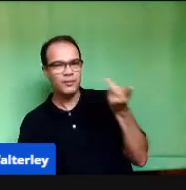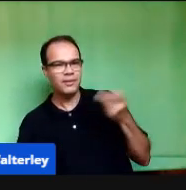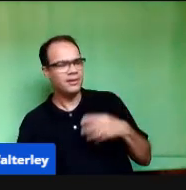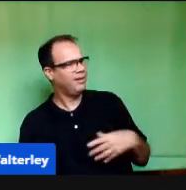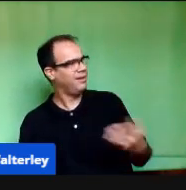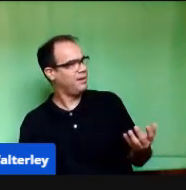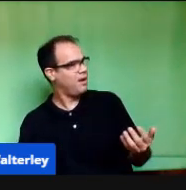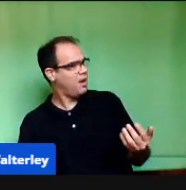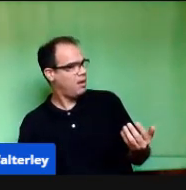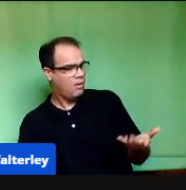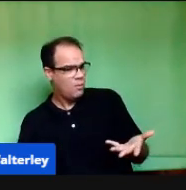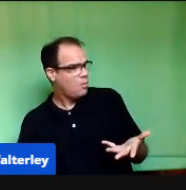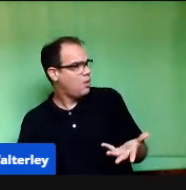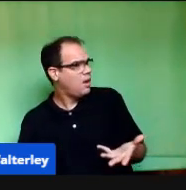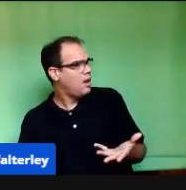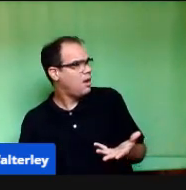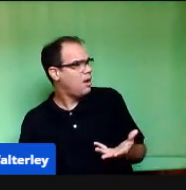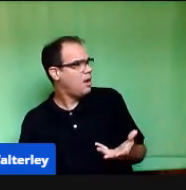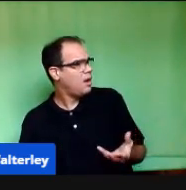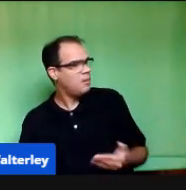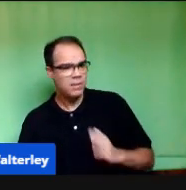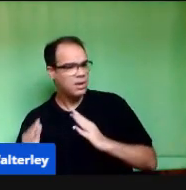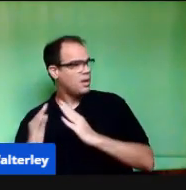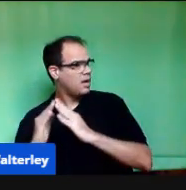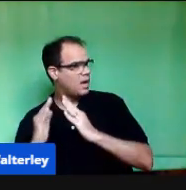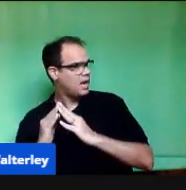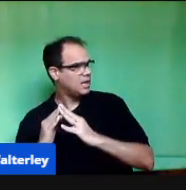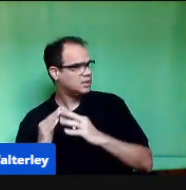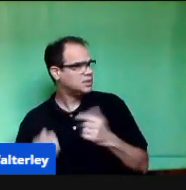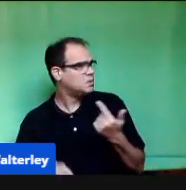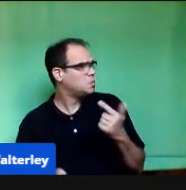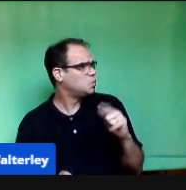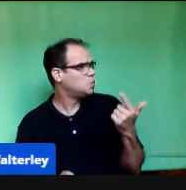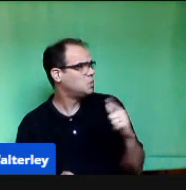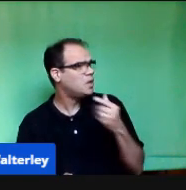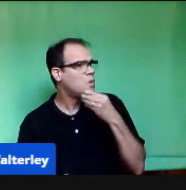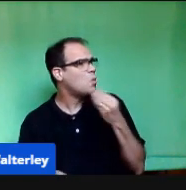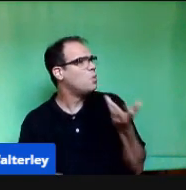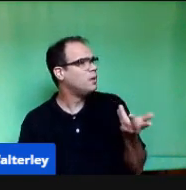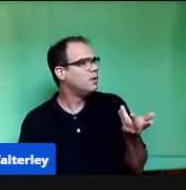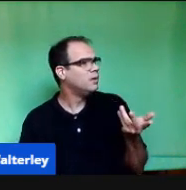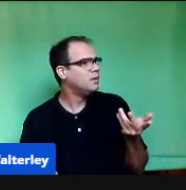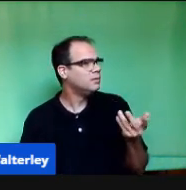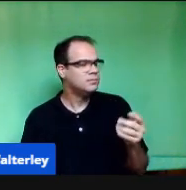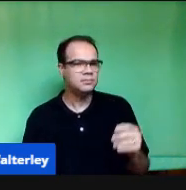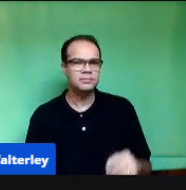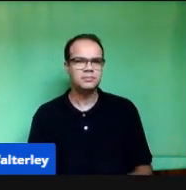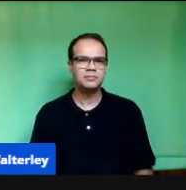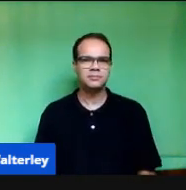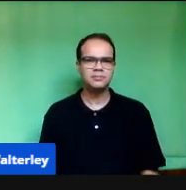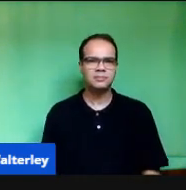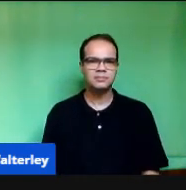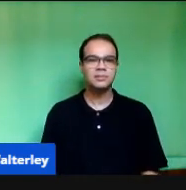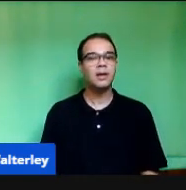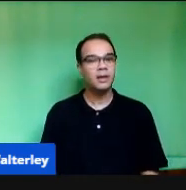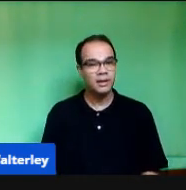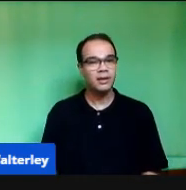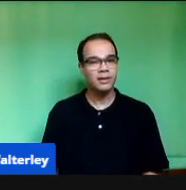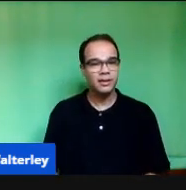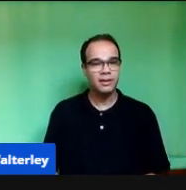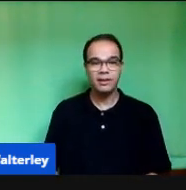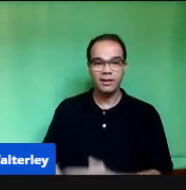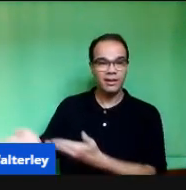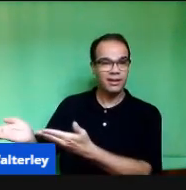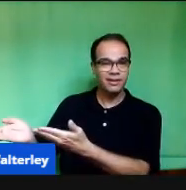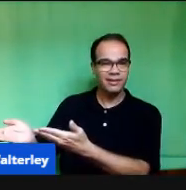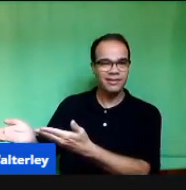olha a simplicidade e a sagacidade dessa criança. Porque, obviamente, ela vai dizer: mas por que eu não posso brincar de casinha